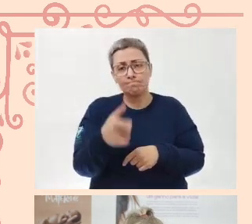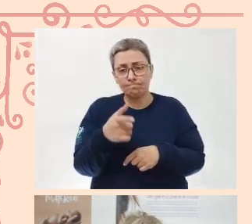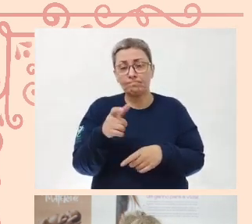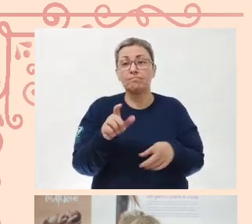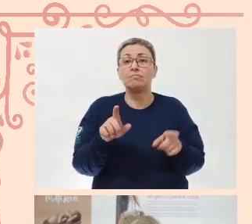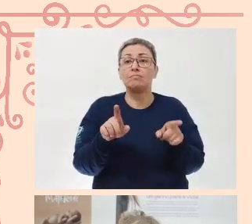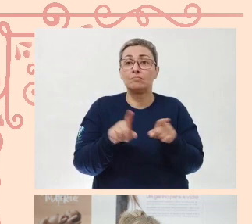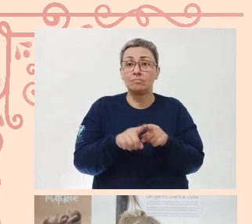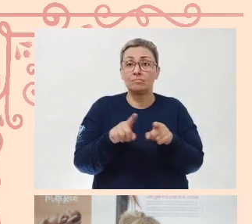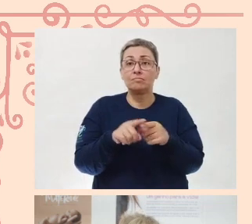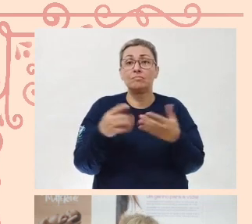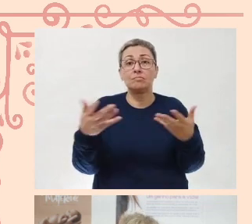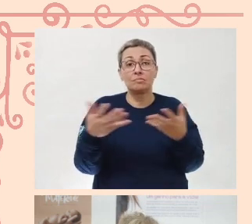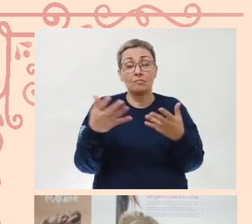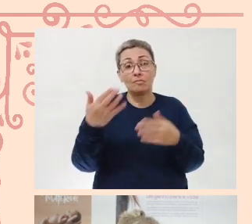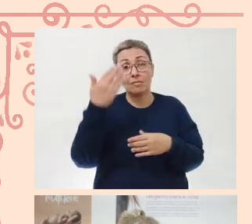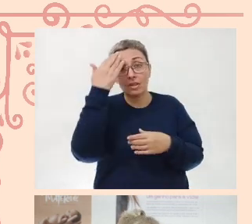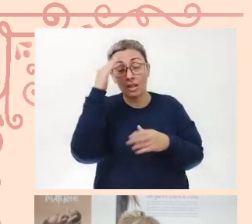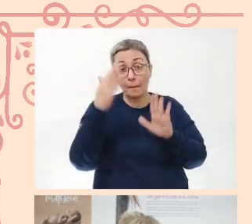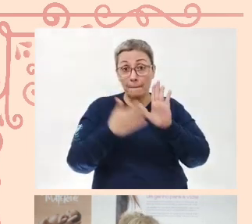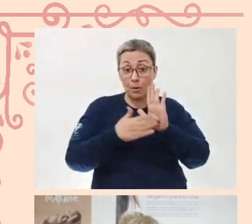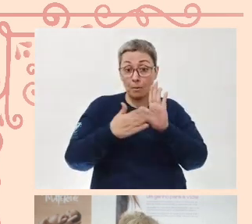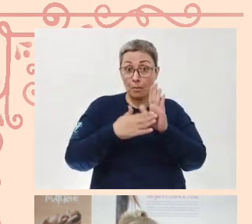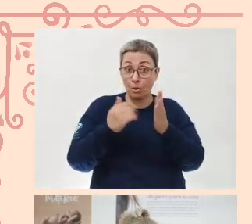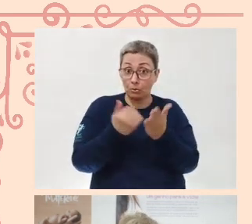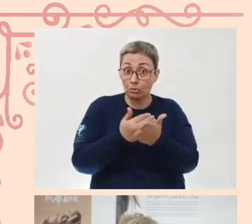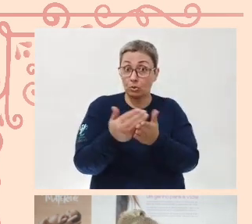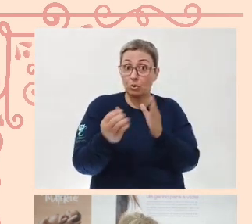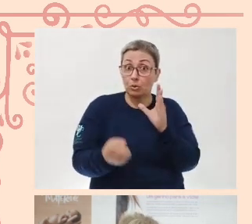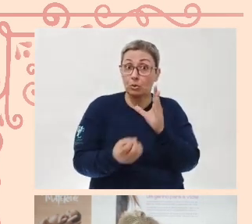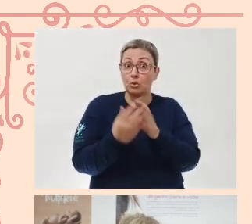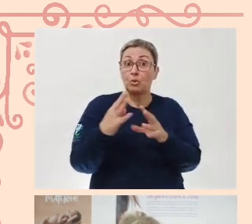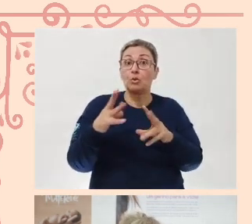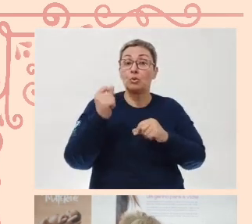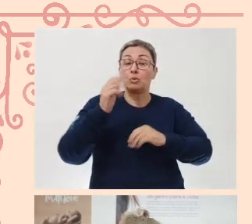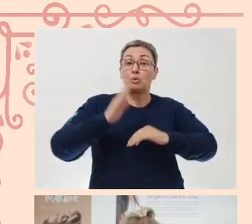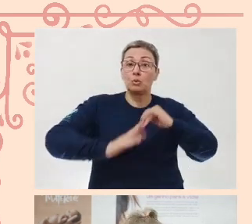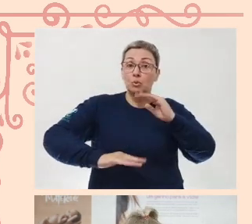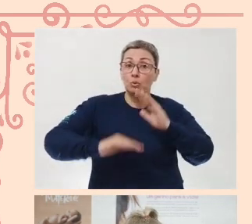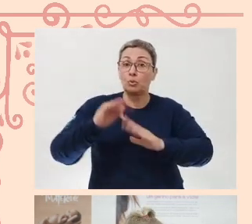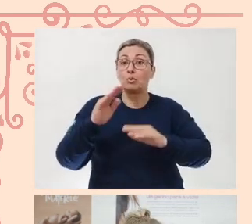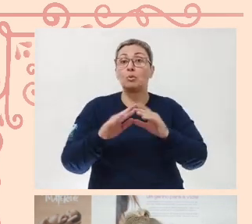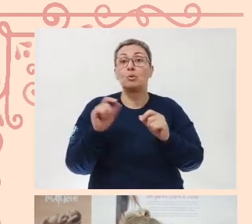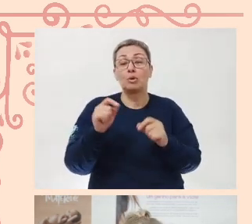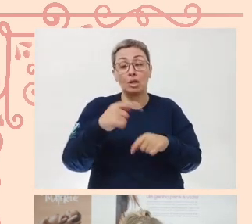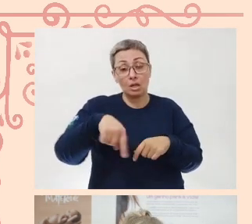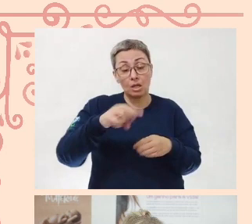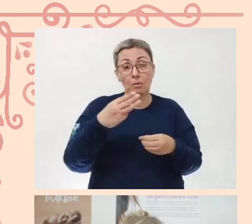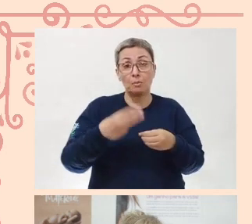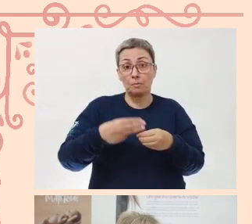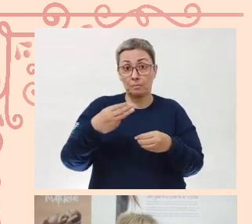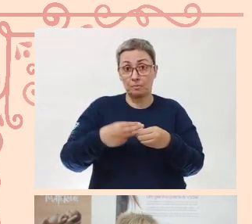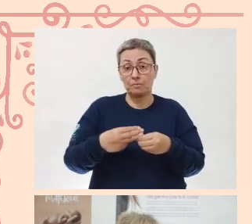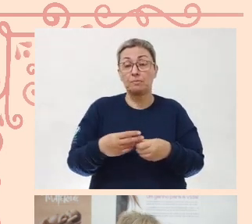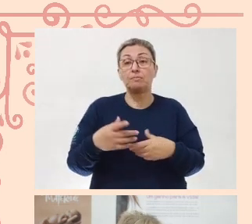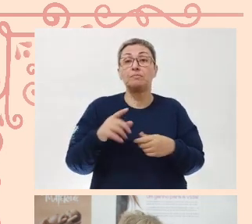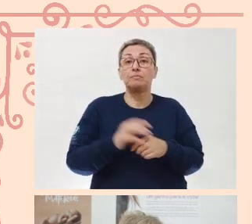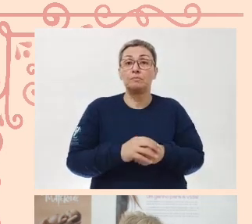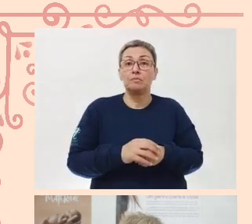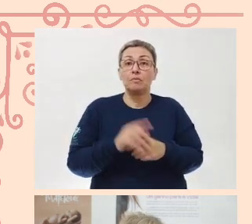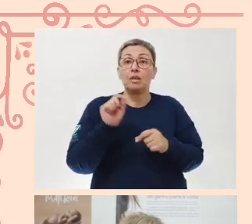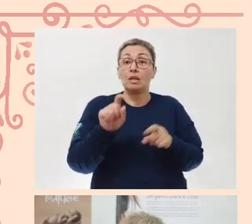bastante interessante e a nossa proposta é implementarmos todas essas ações no nosso